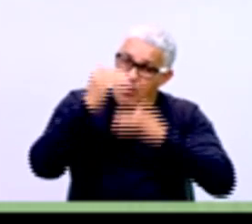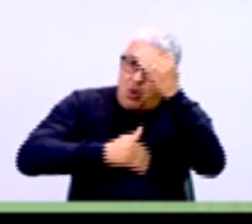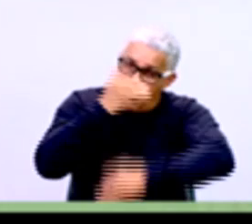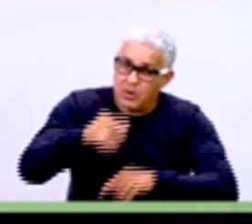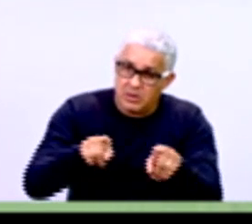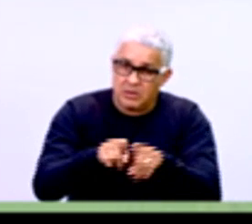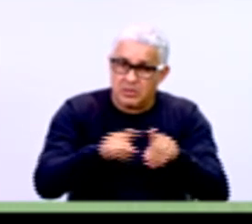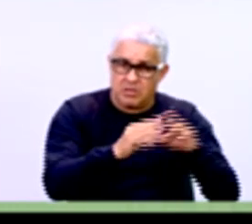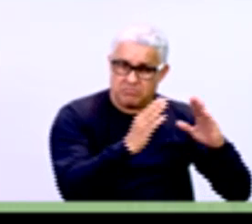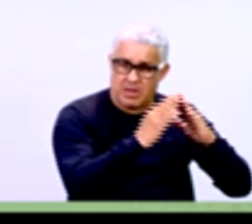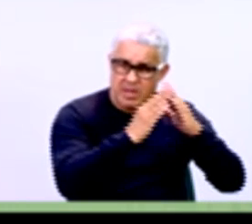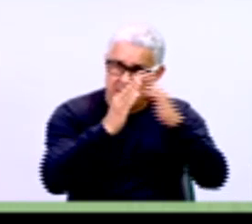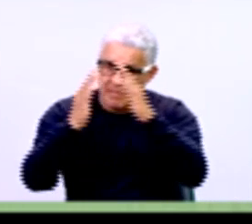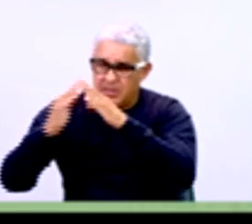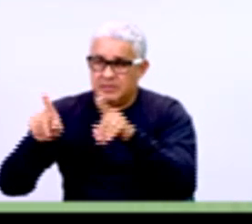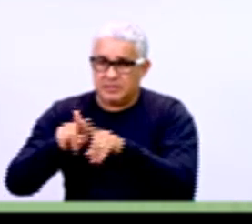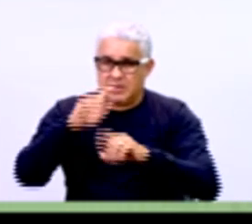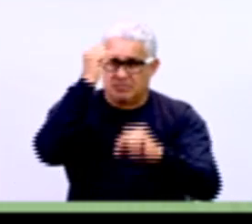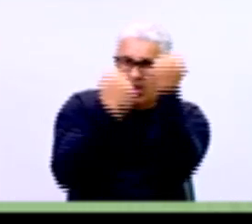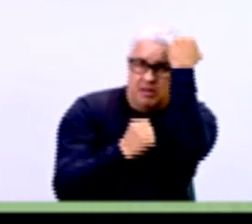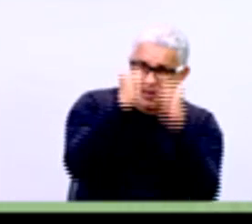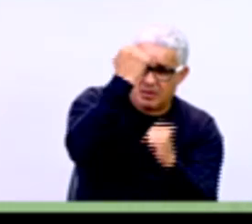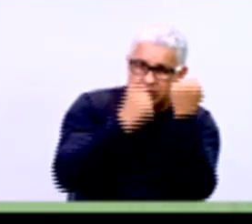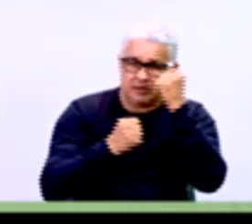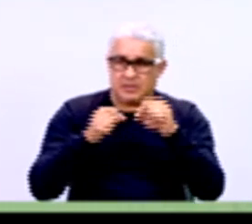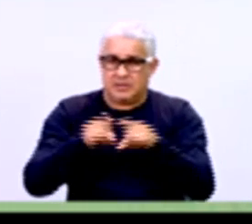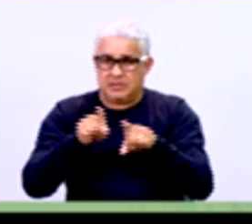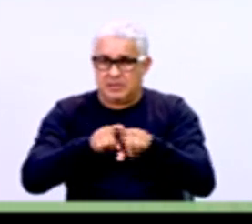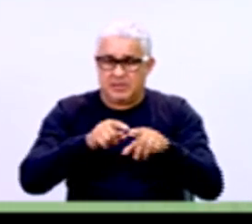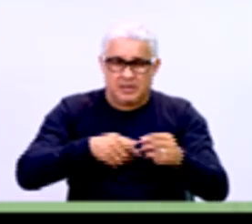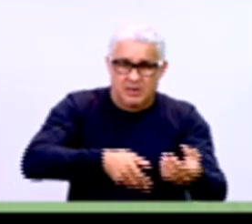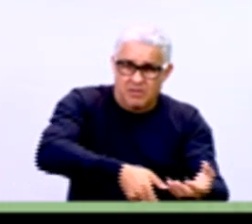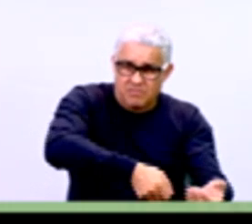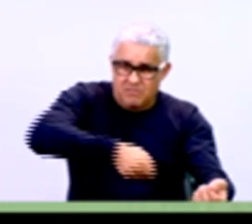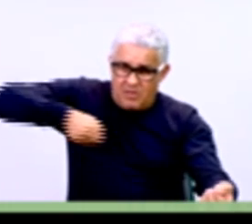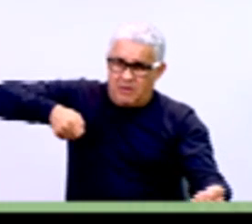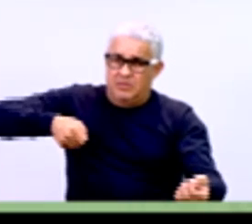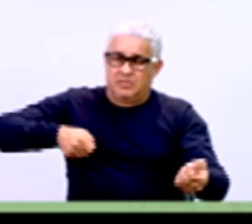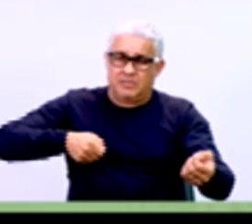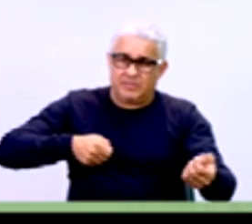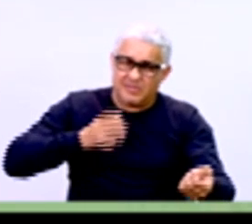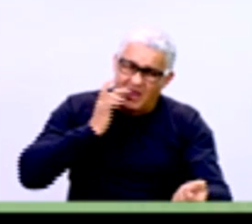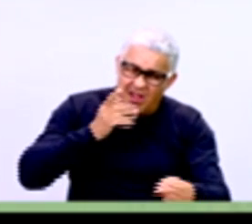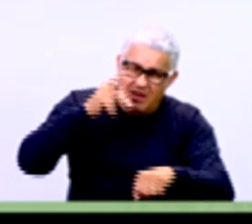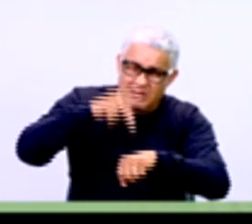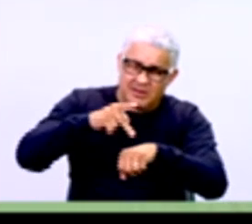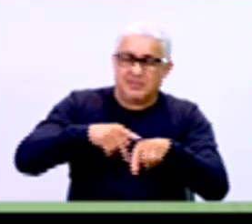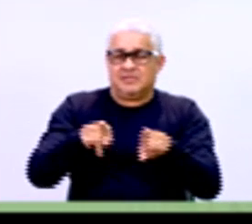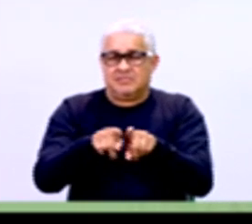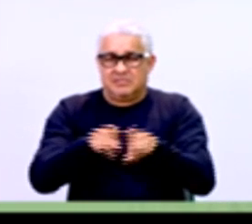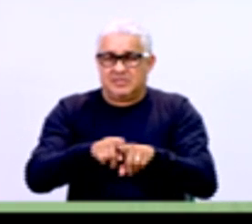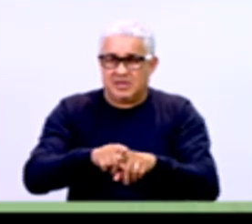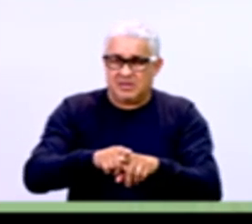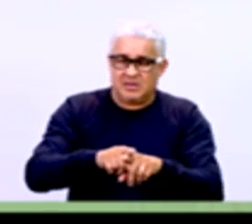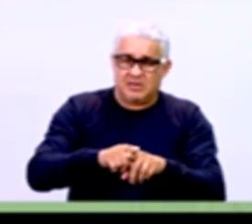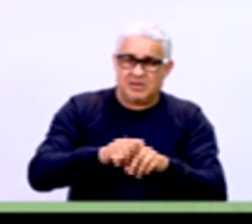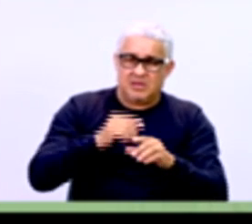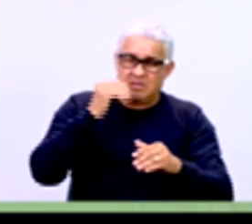urbanização, industrialização, mineração intensiva, o extrativismo, progresso a qualquer